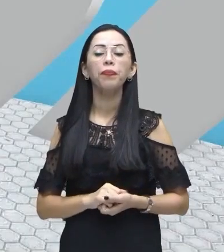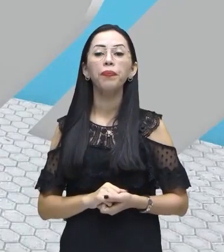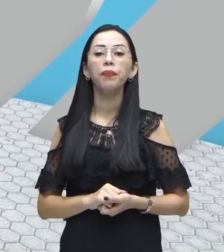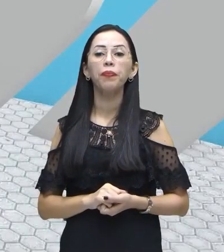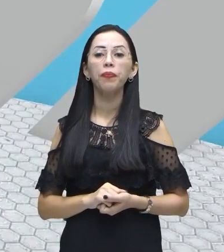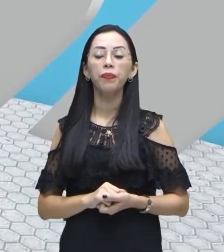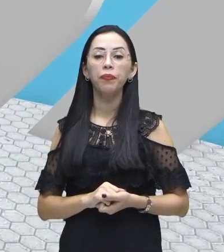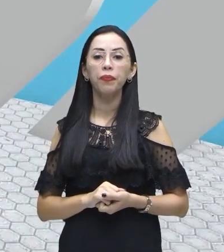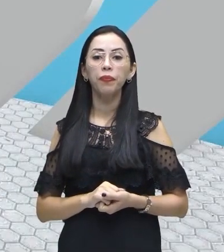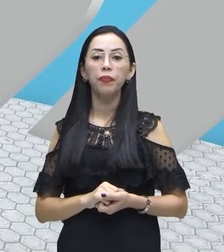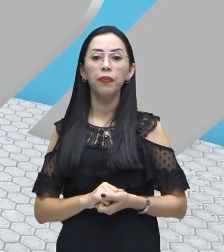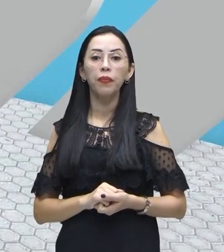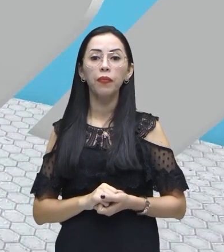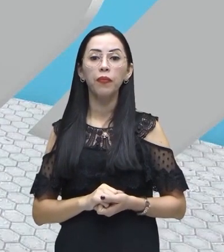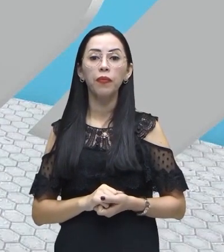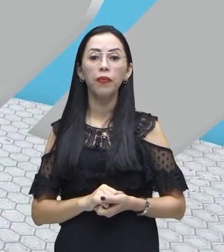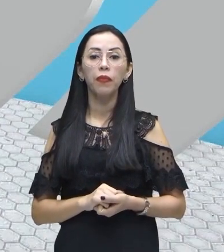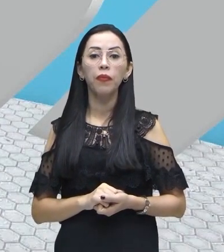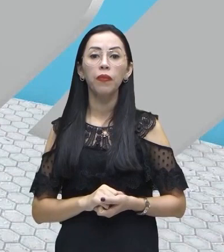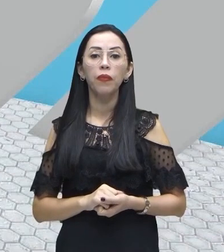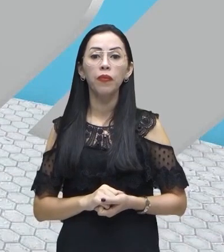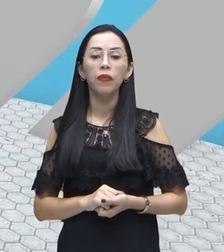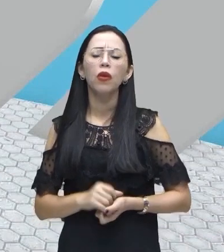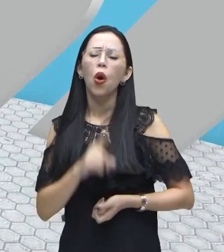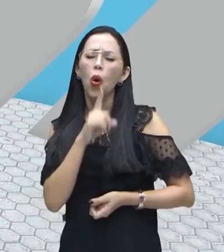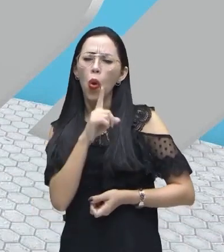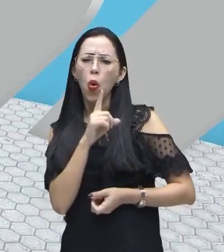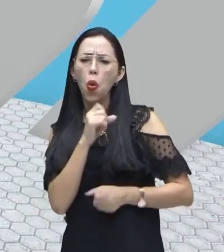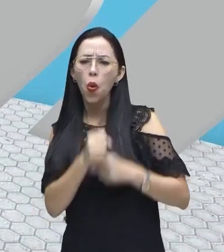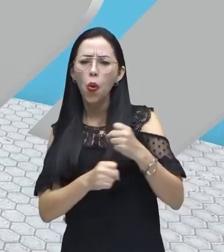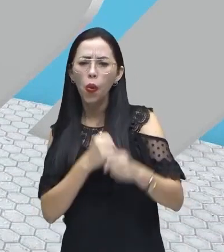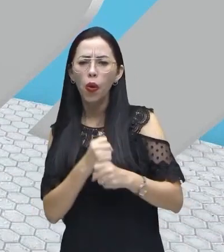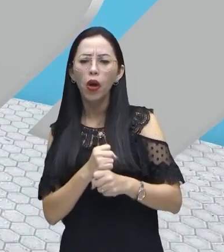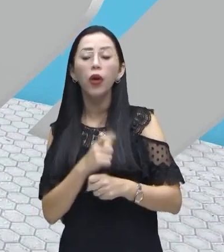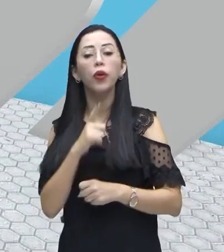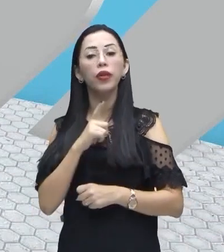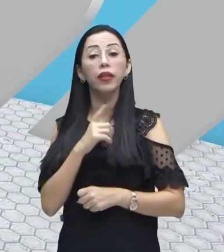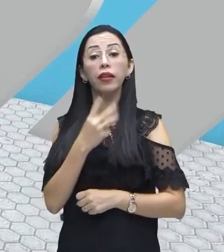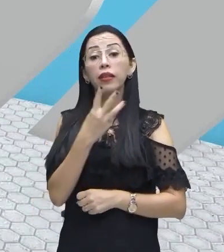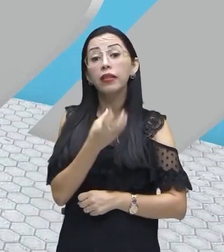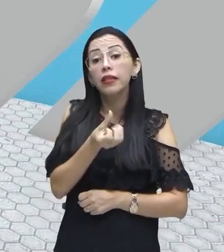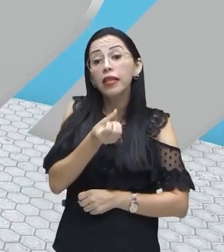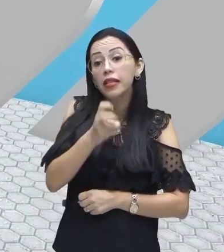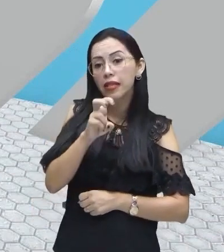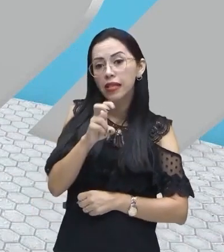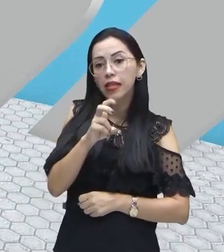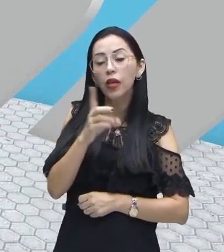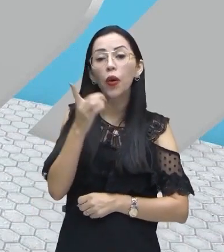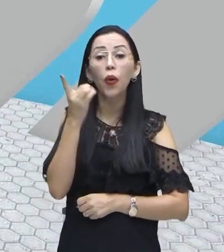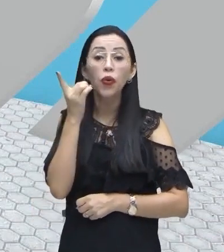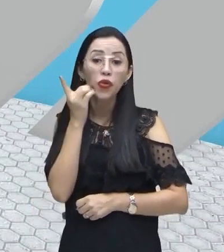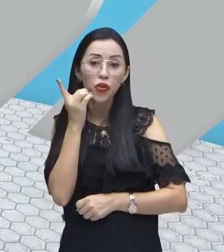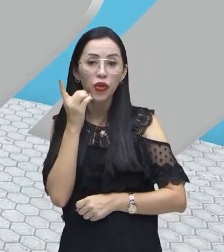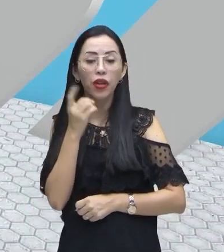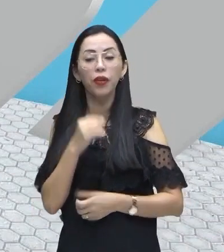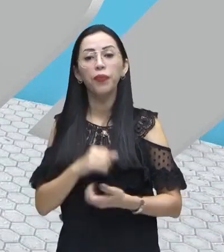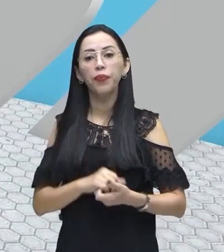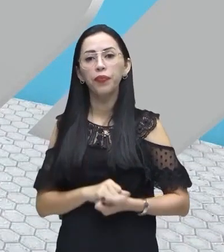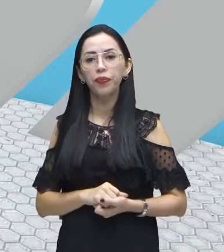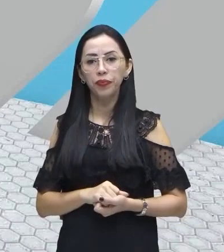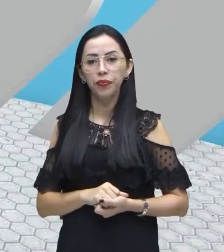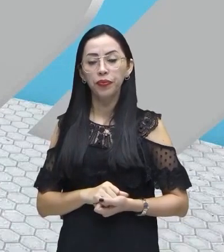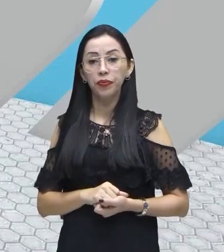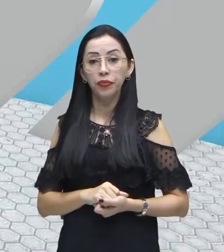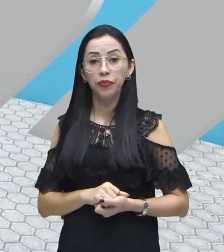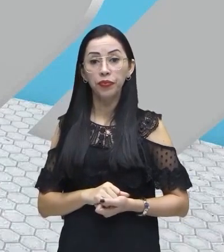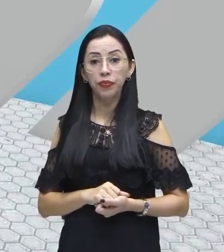que um ano tem aproximadamente 365 dias. Professor, mas eu li no livro de ciência que tem algumas horas. Sim,